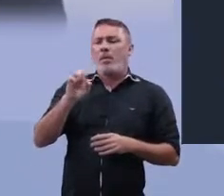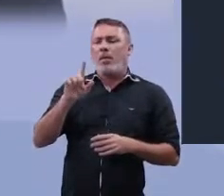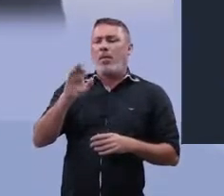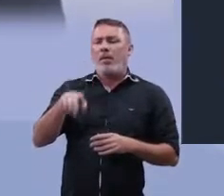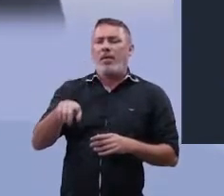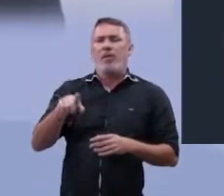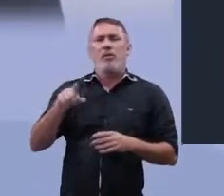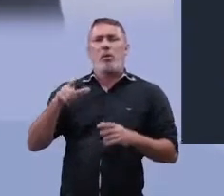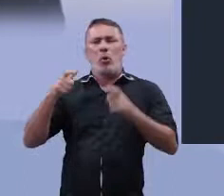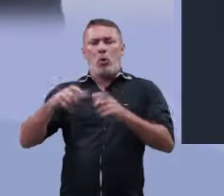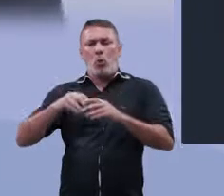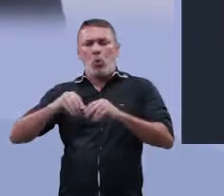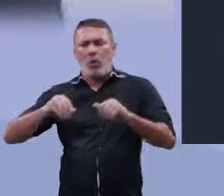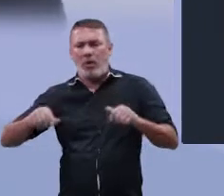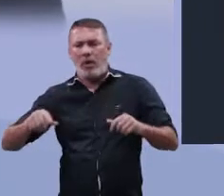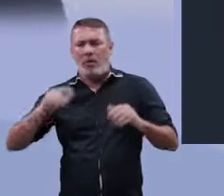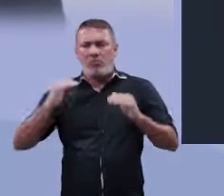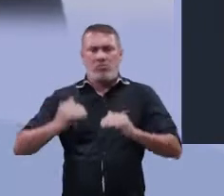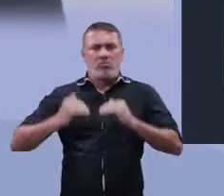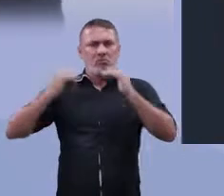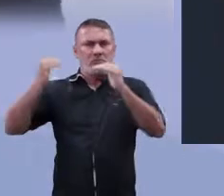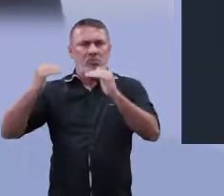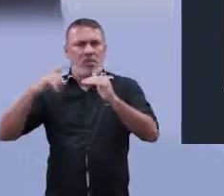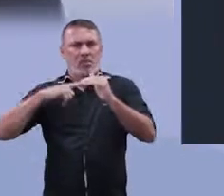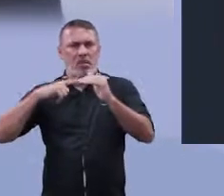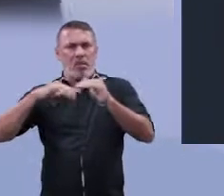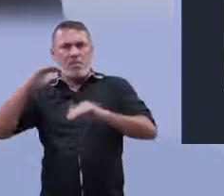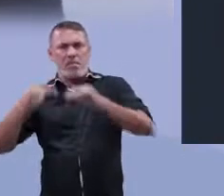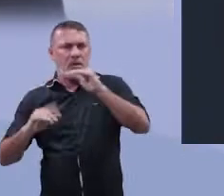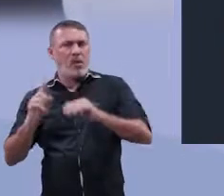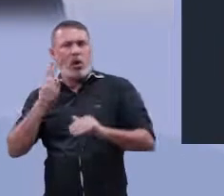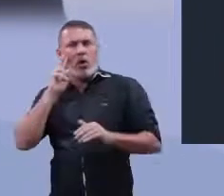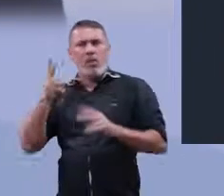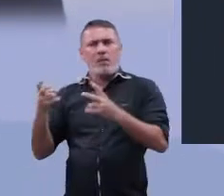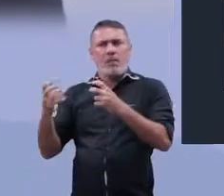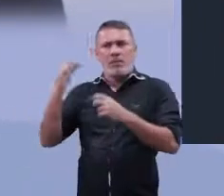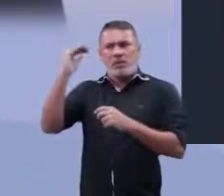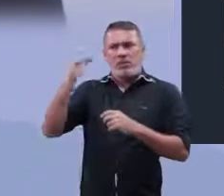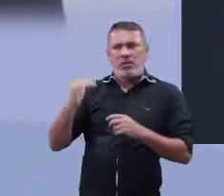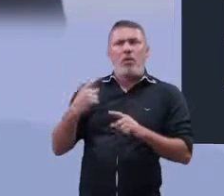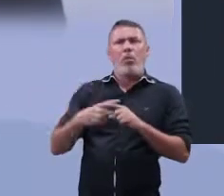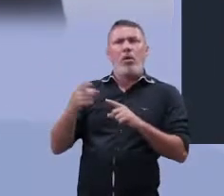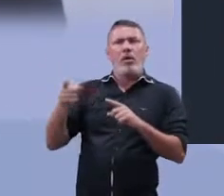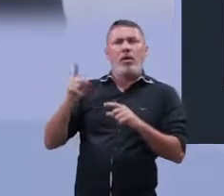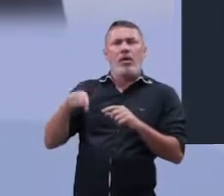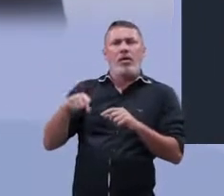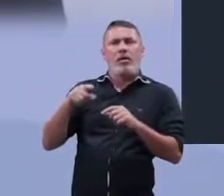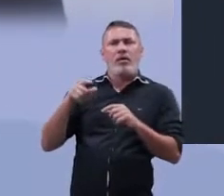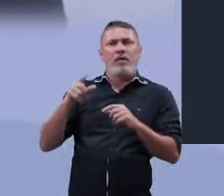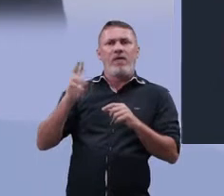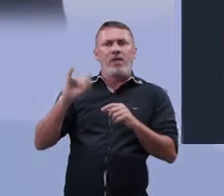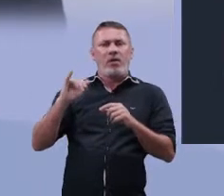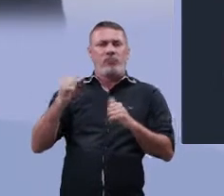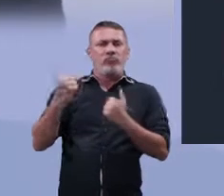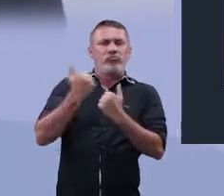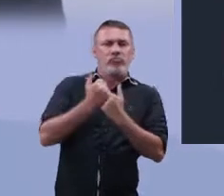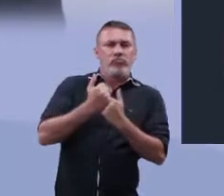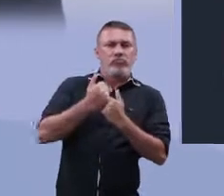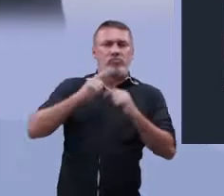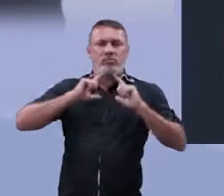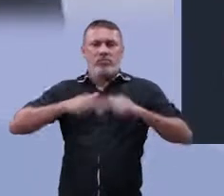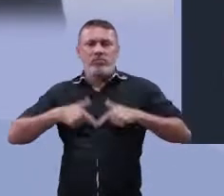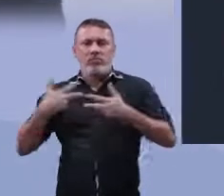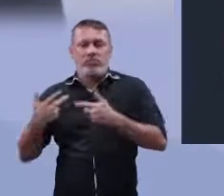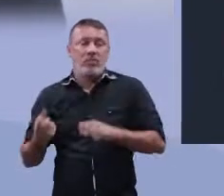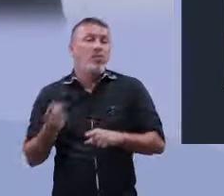de Judá, não és de modo algum a menor entre as cidades de Judá, porque de ti sairá o chefe que governará Israel,